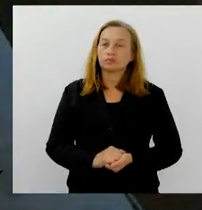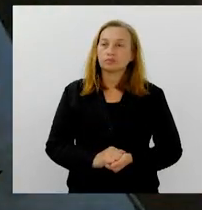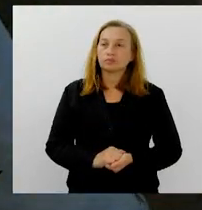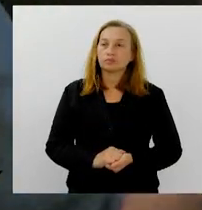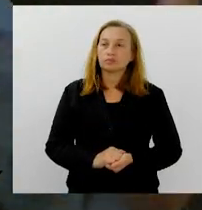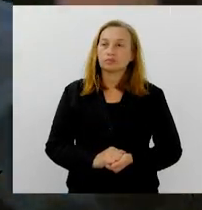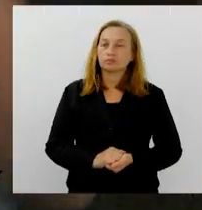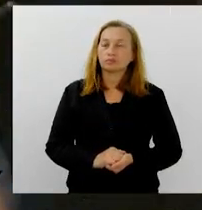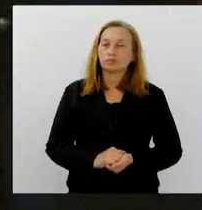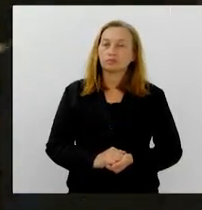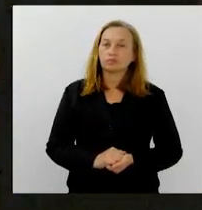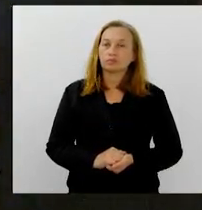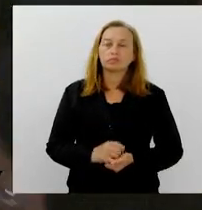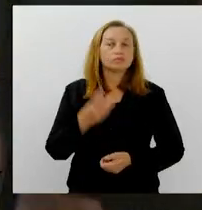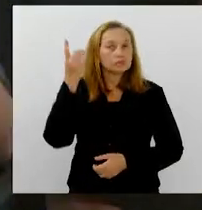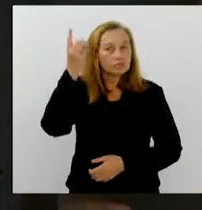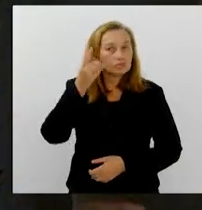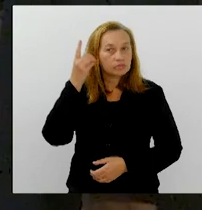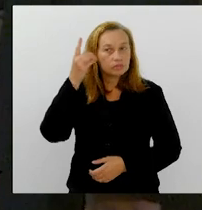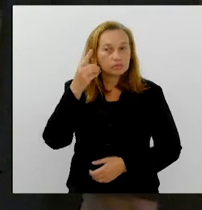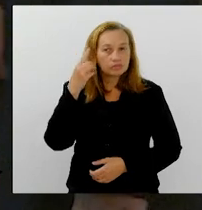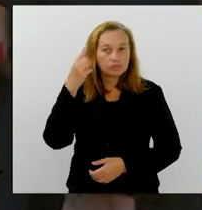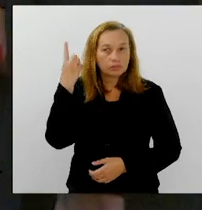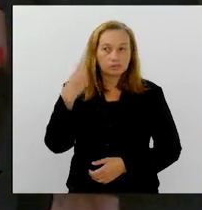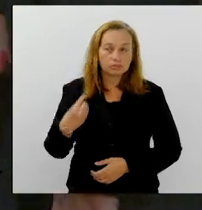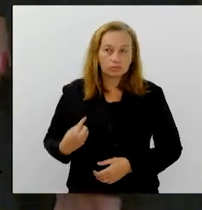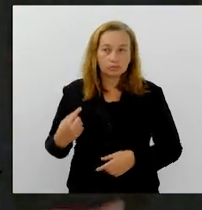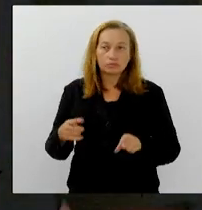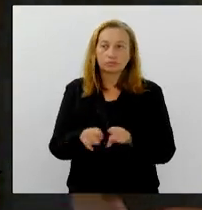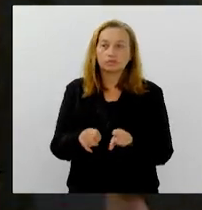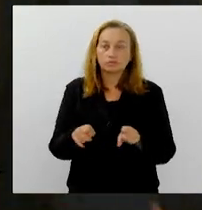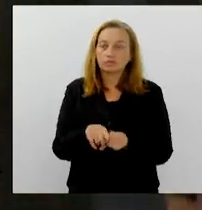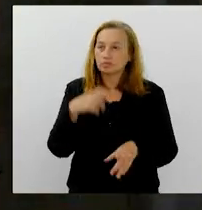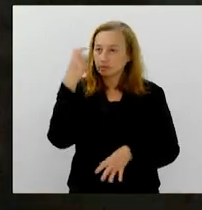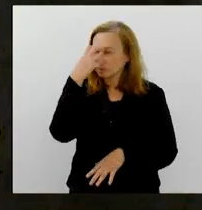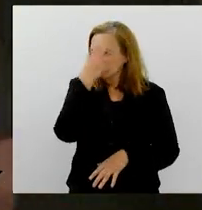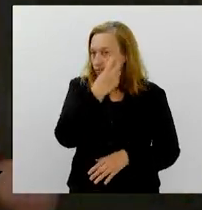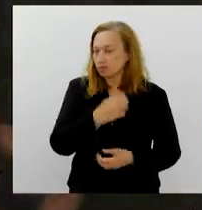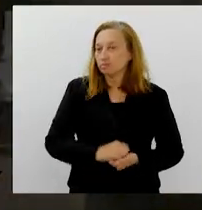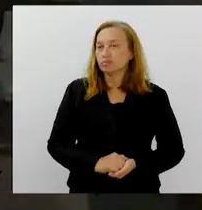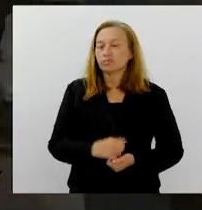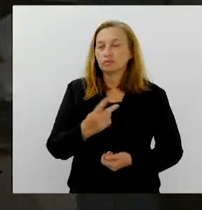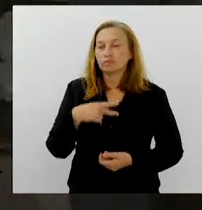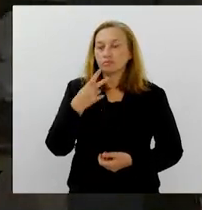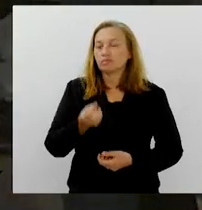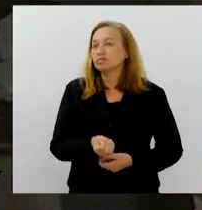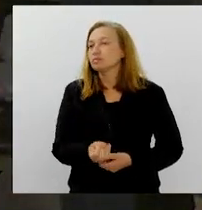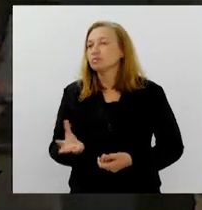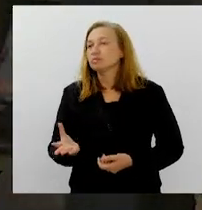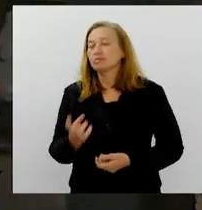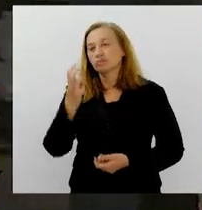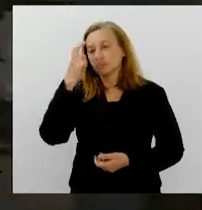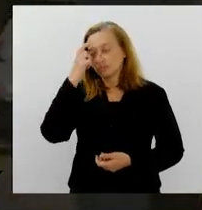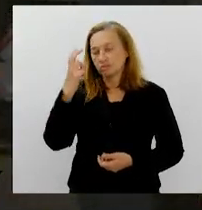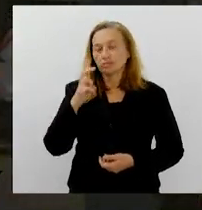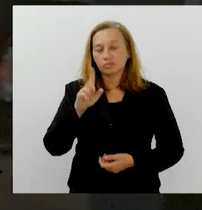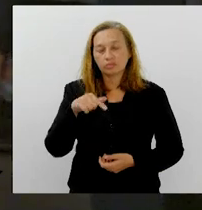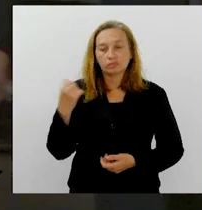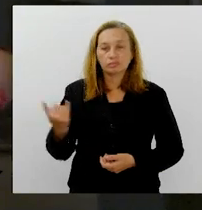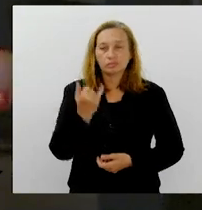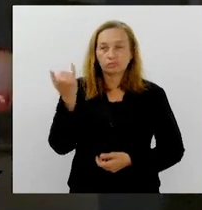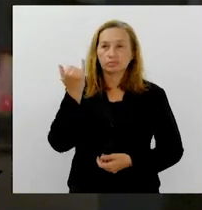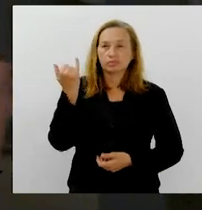Deputada Dani Balbo, deputada Verônica, já também na sua explanação, falaram do quanto a cultura é importante no campo